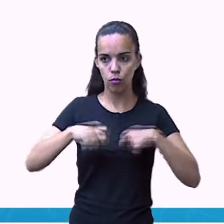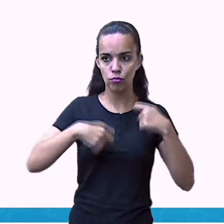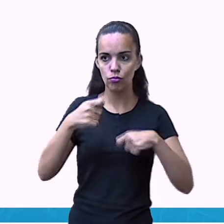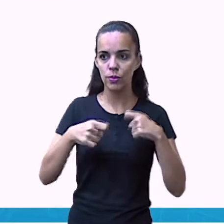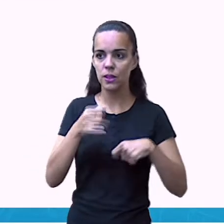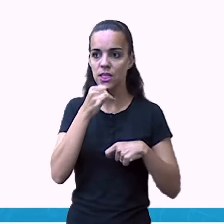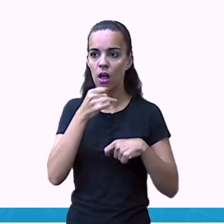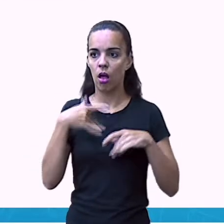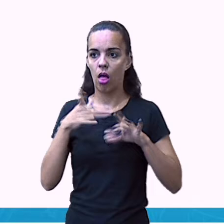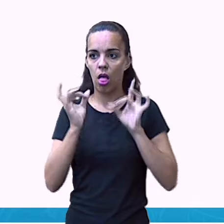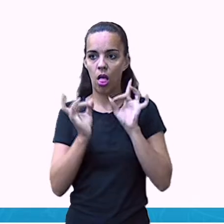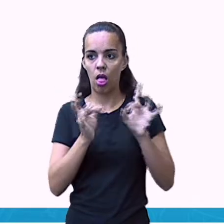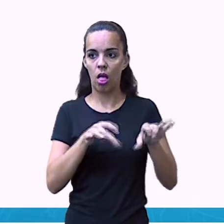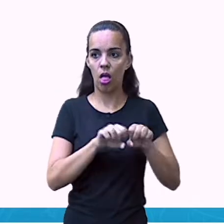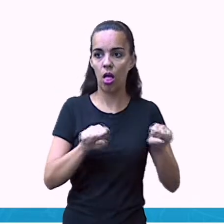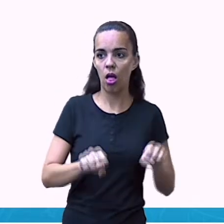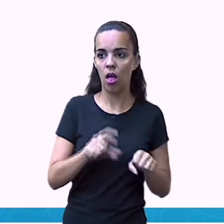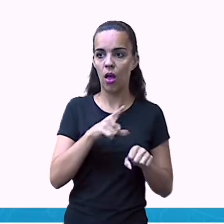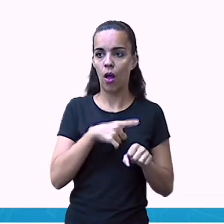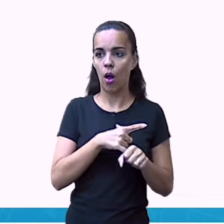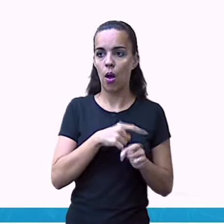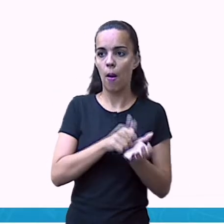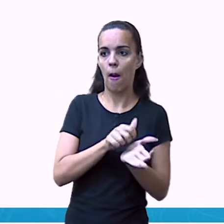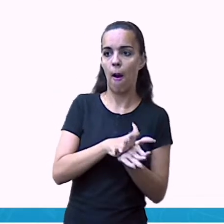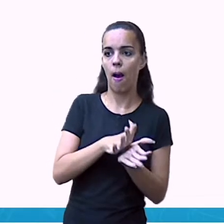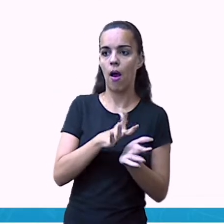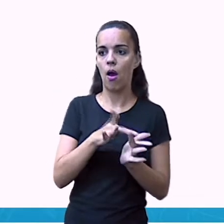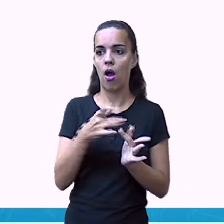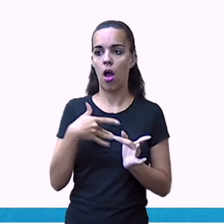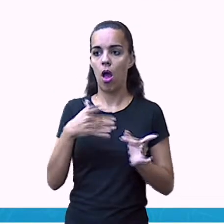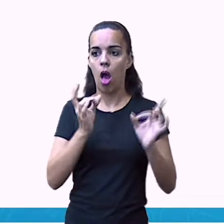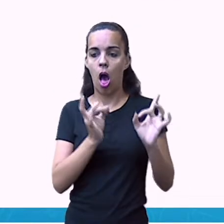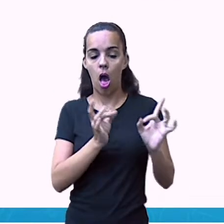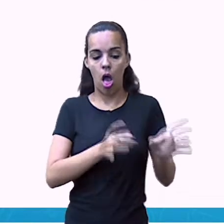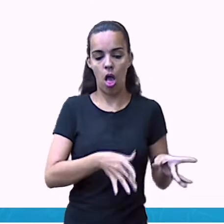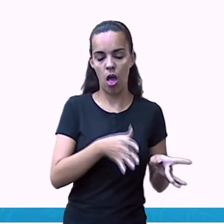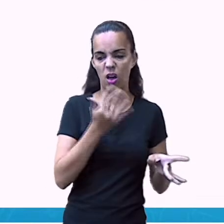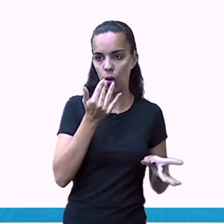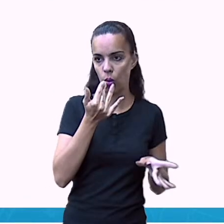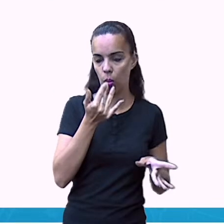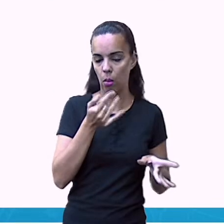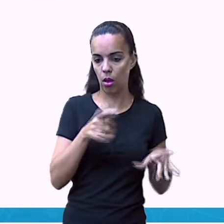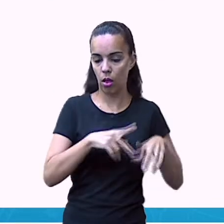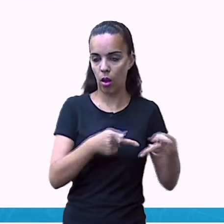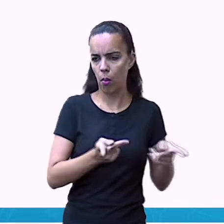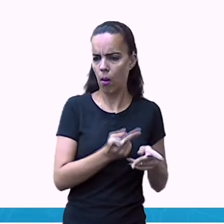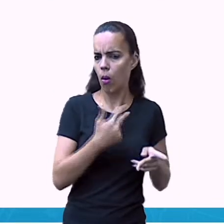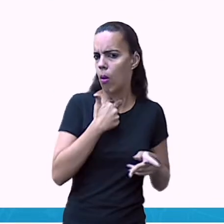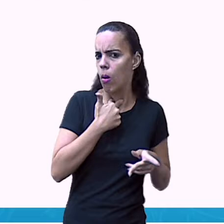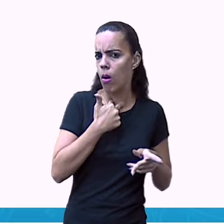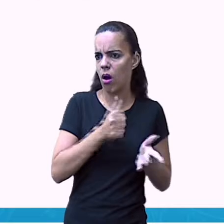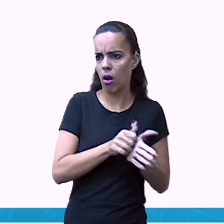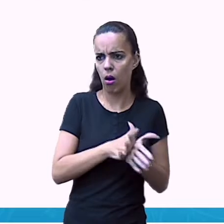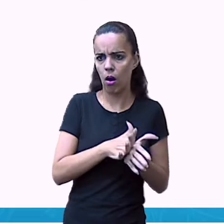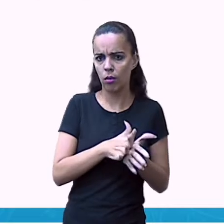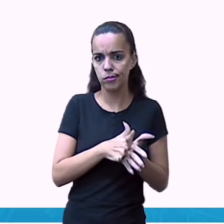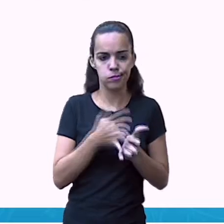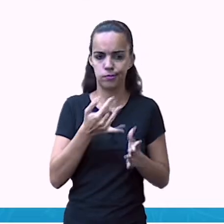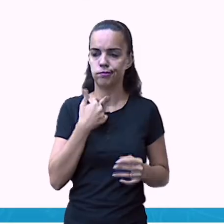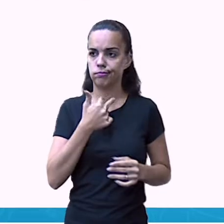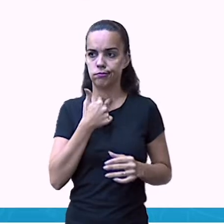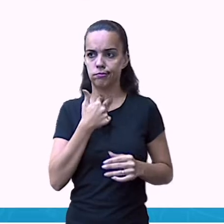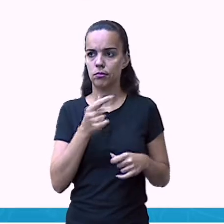não pode acontecer, a não ser que seja extremamente expresso antes que você entra